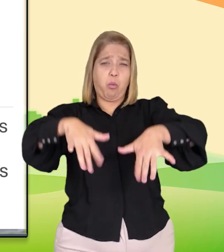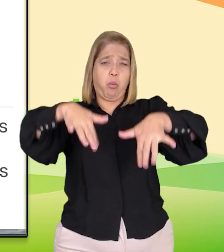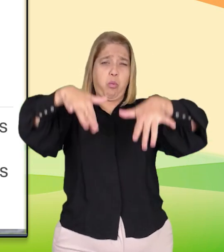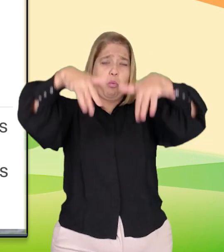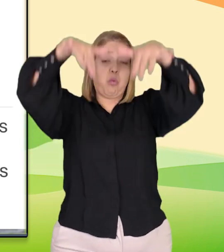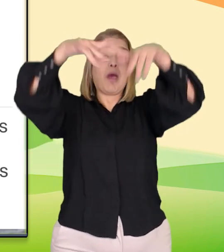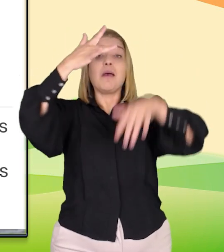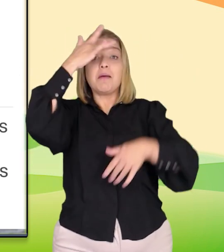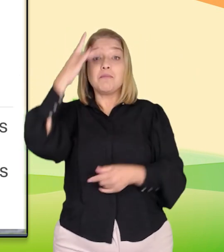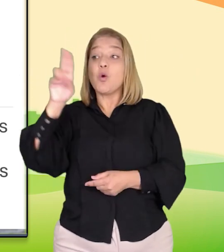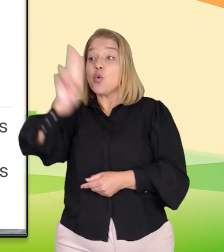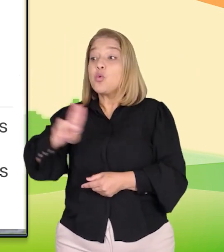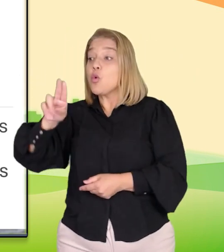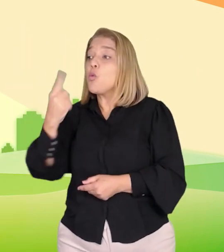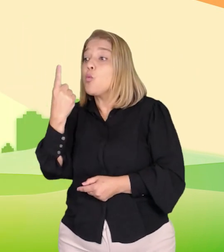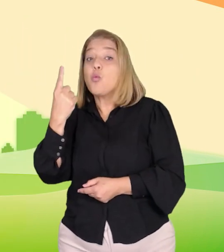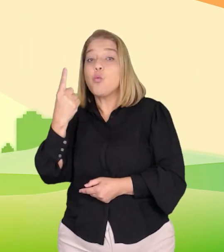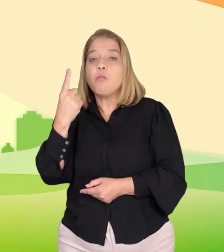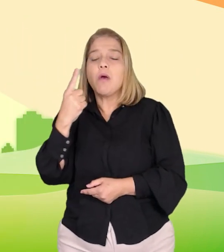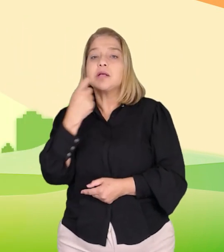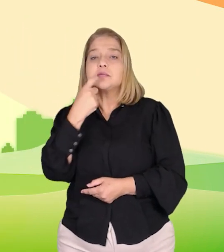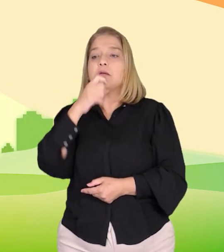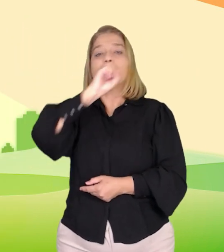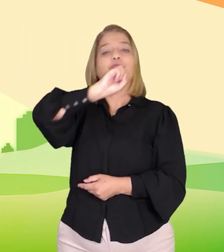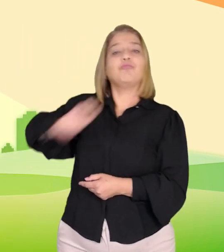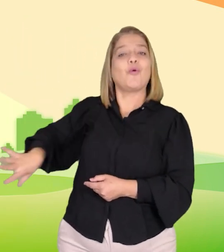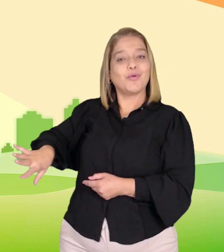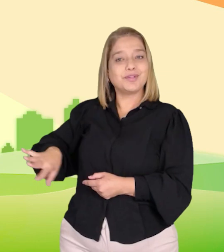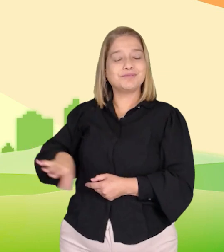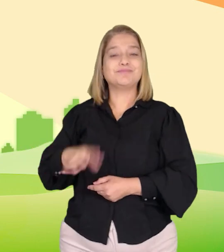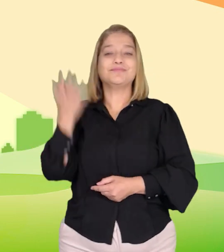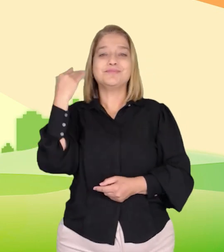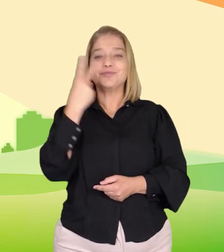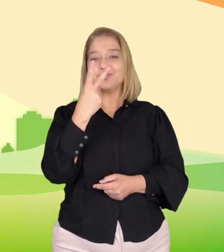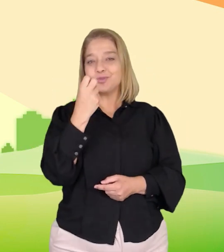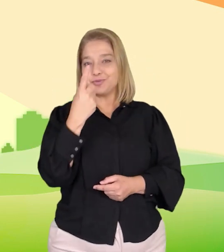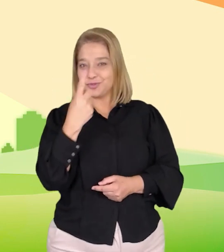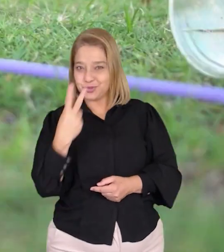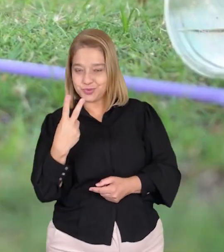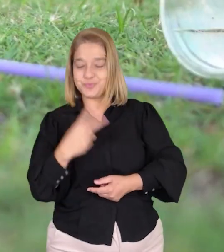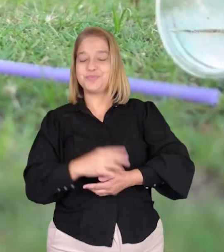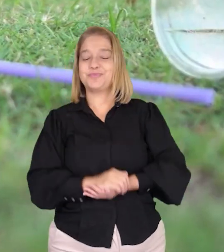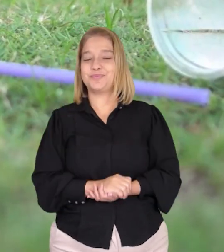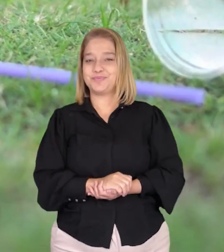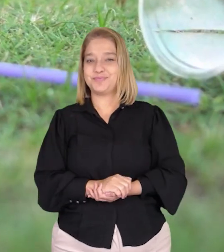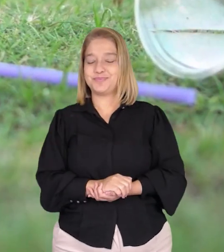toneladas métricas de resíduo plástico de uso único em 2021.